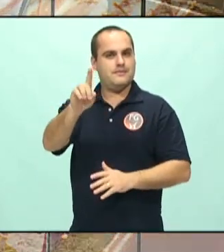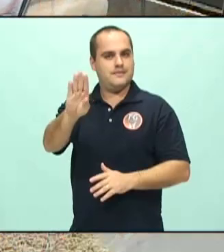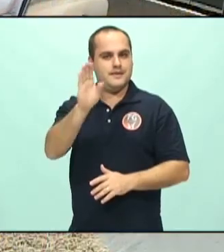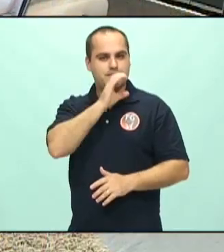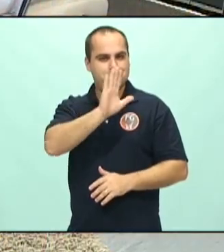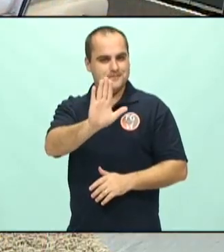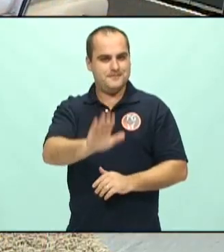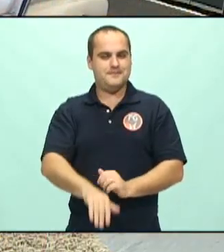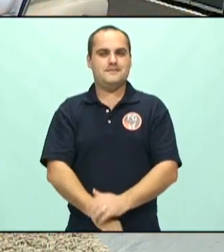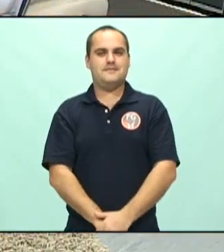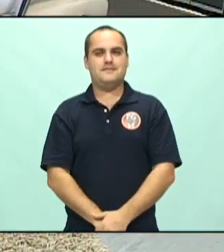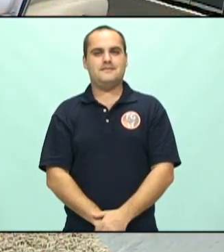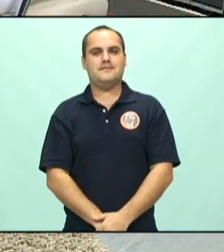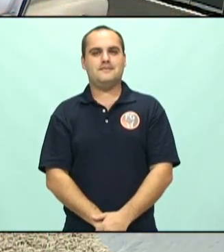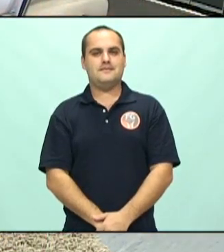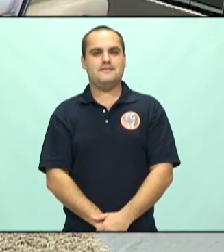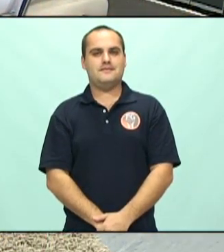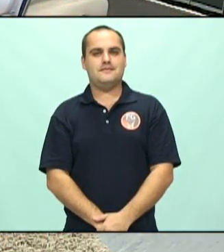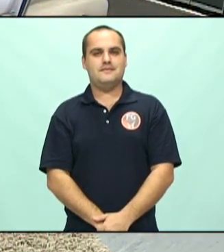até já